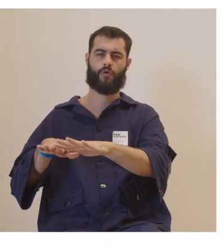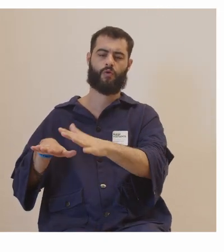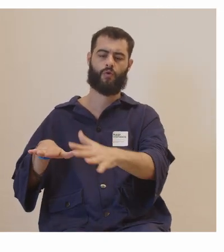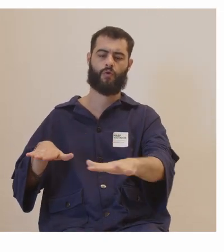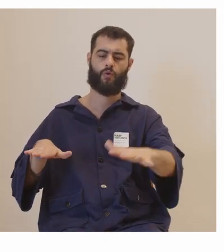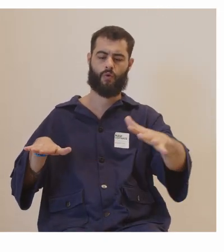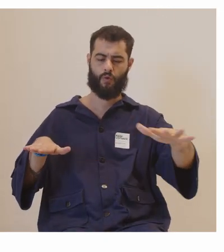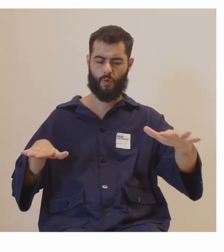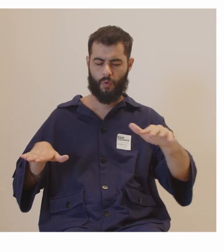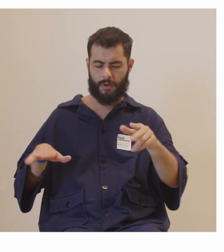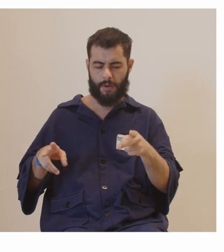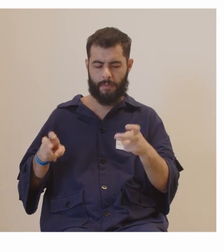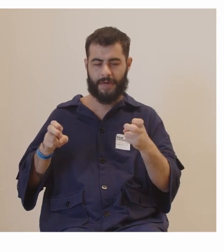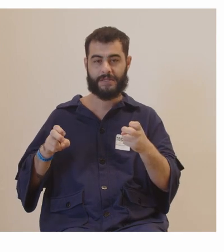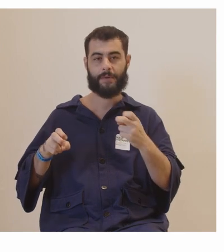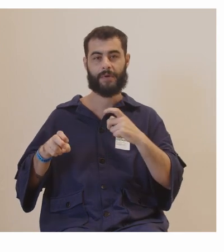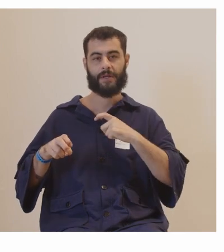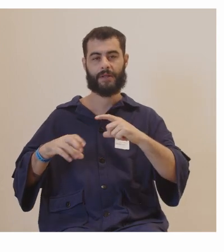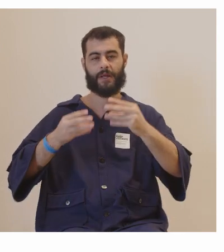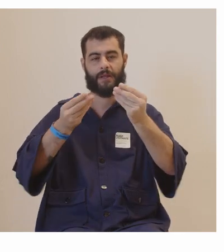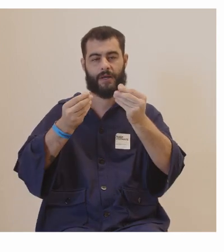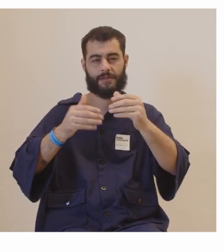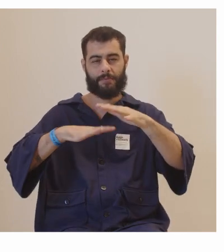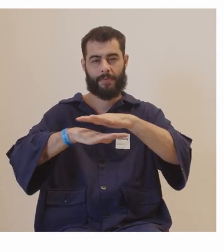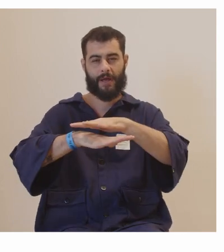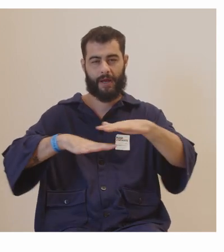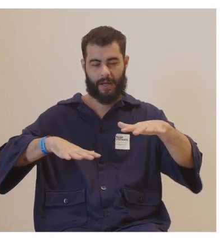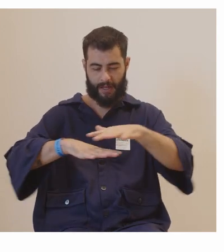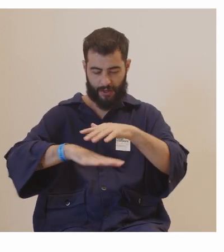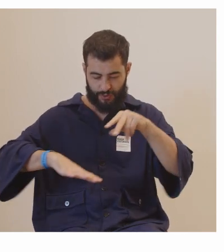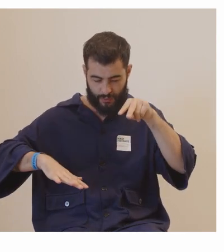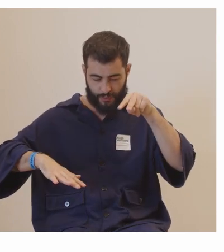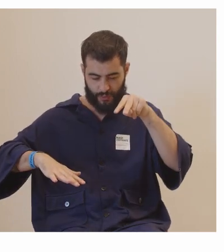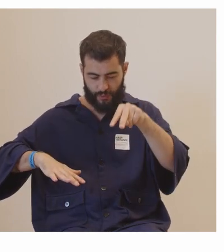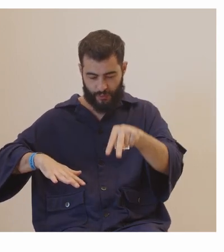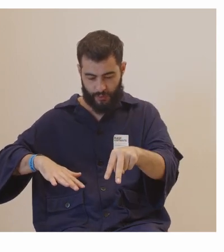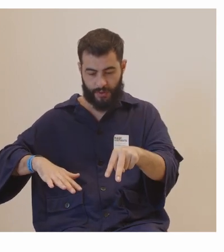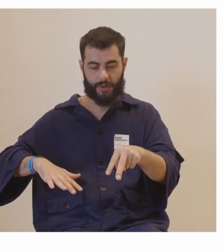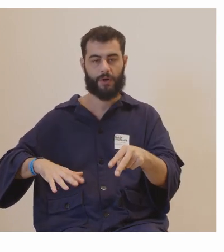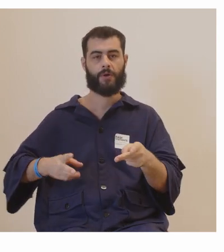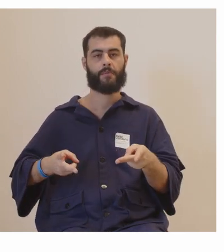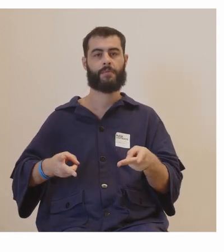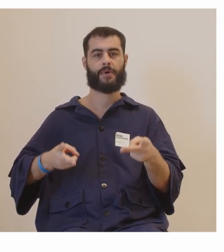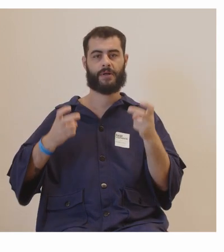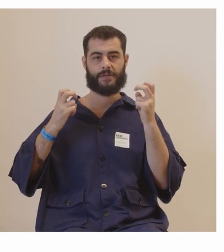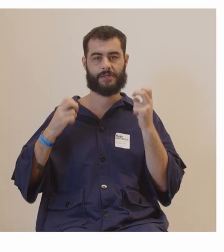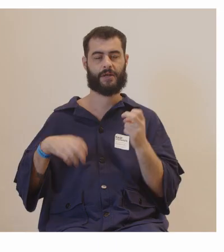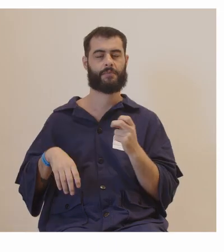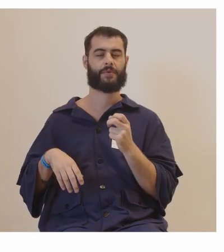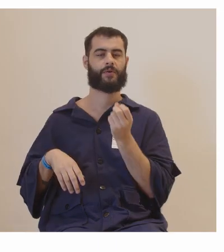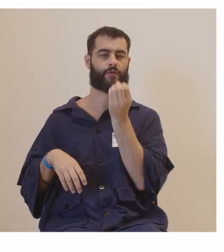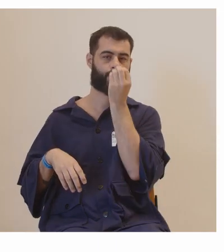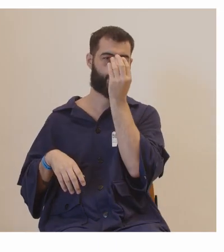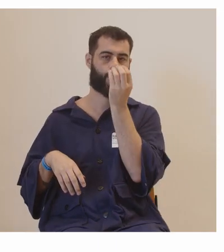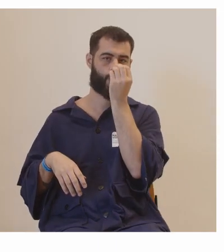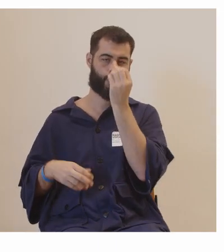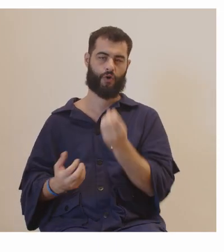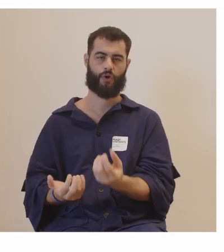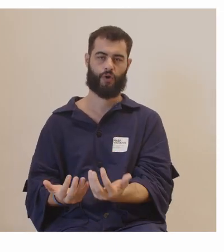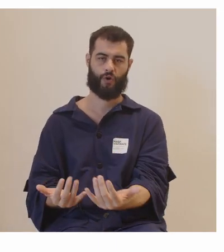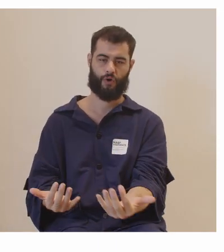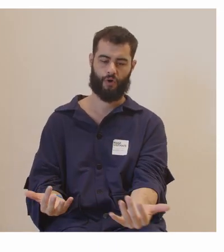através das transparências líquidas, até o berço de areia dourada, toda uma flora interlacustre,